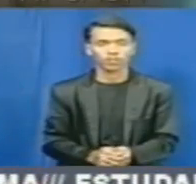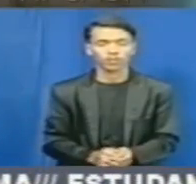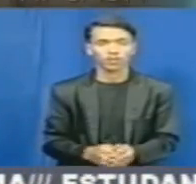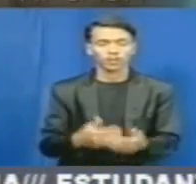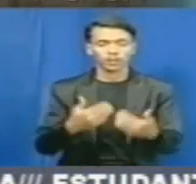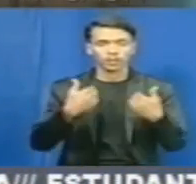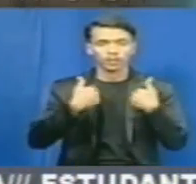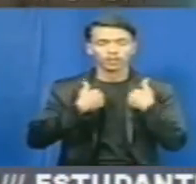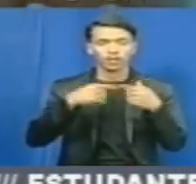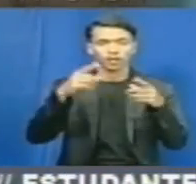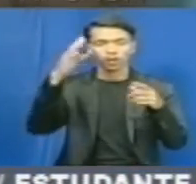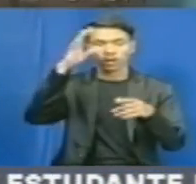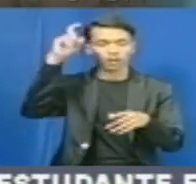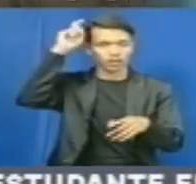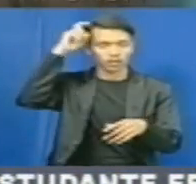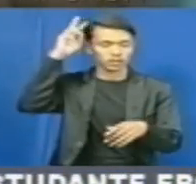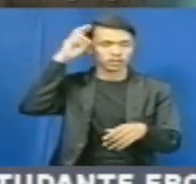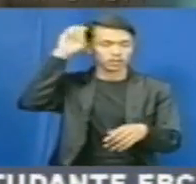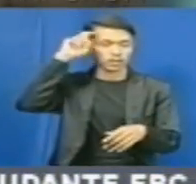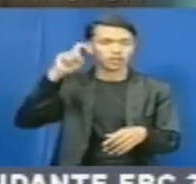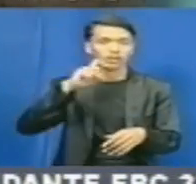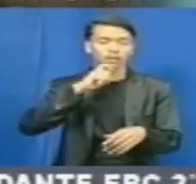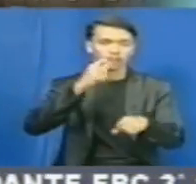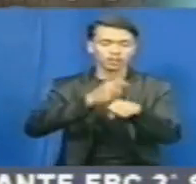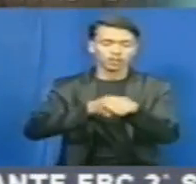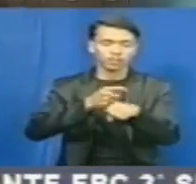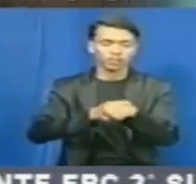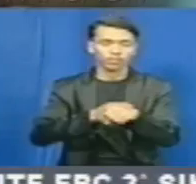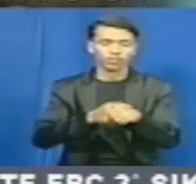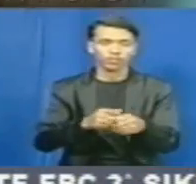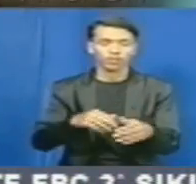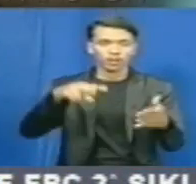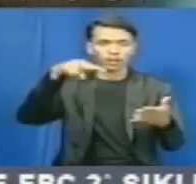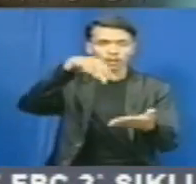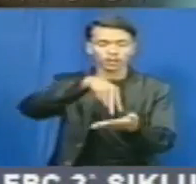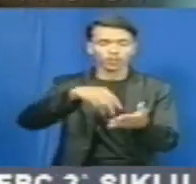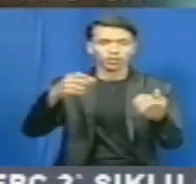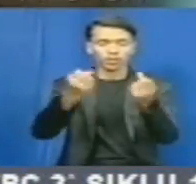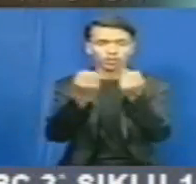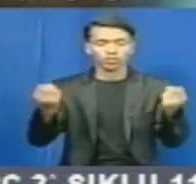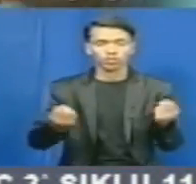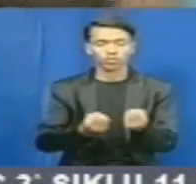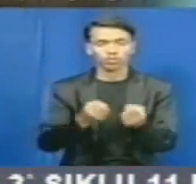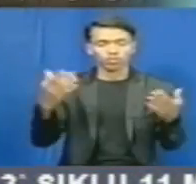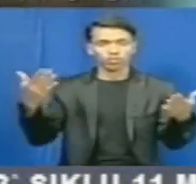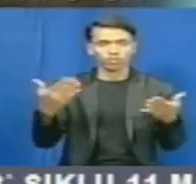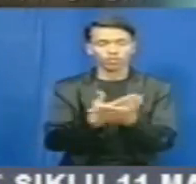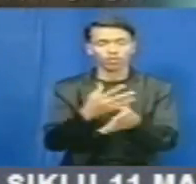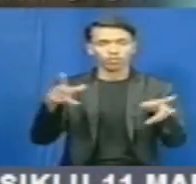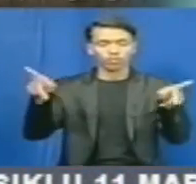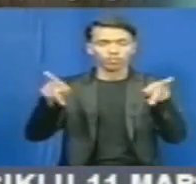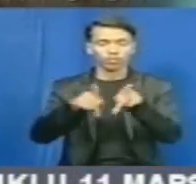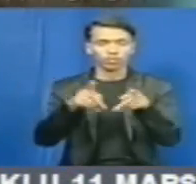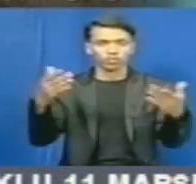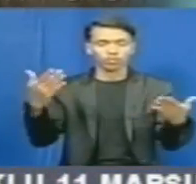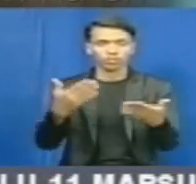no tempo. E consegue... Hari ona suku fombalo, posto administrativo fombalo,